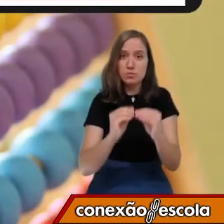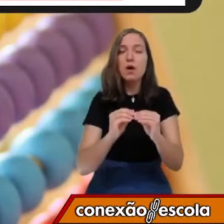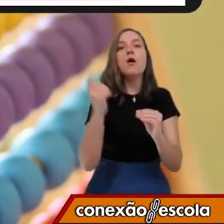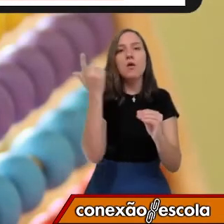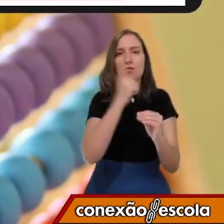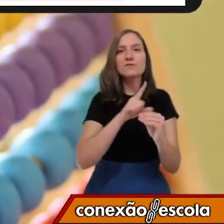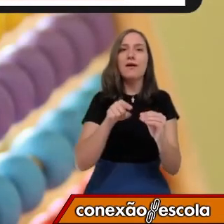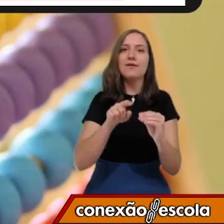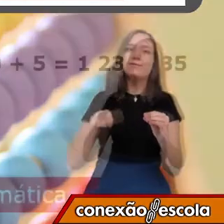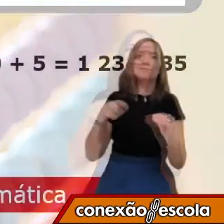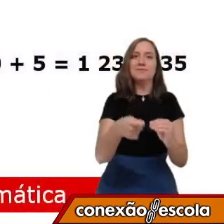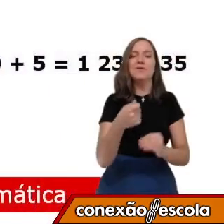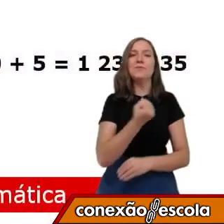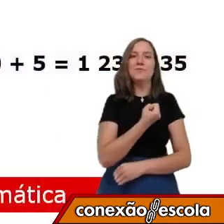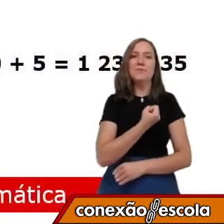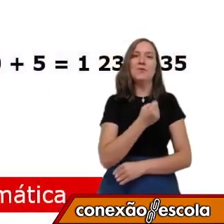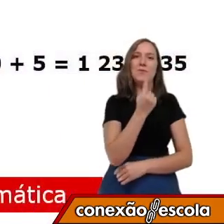nós temos o número